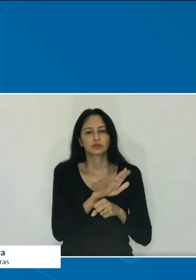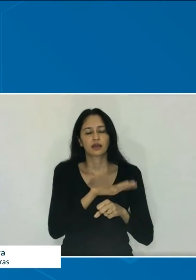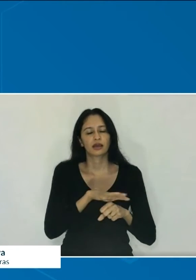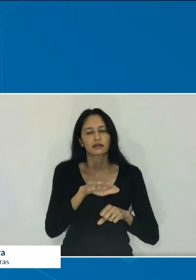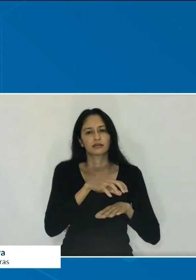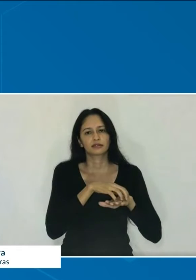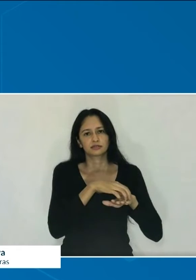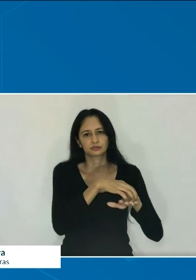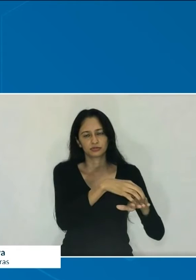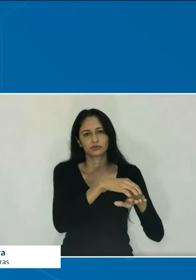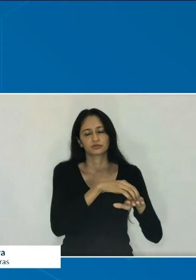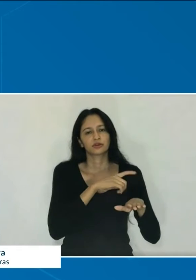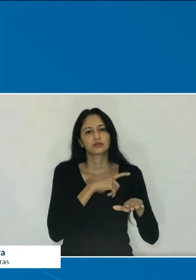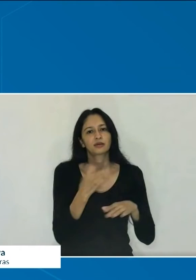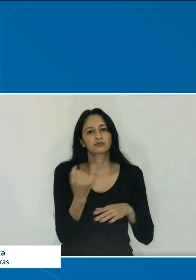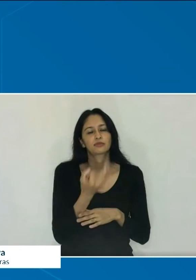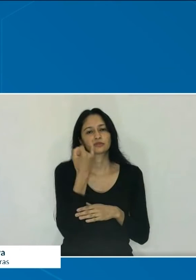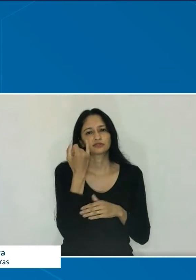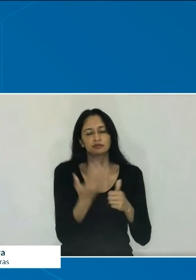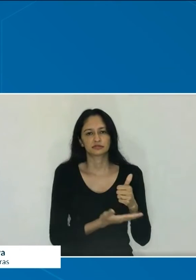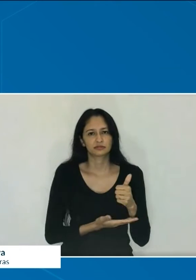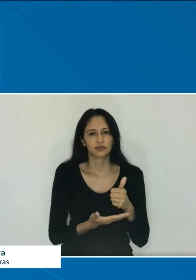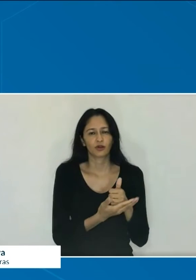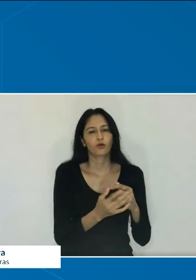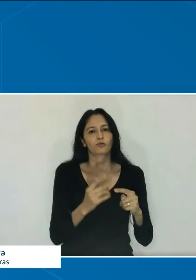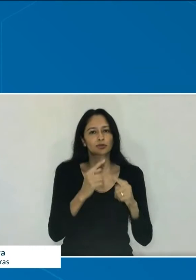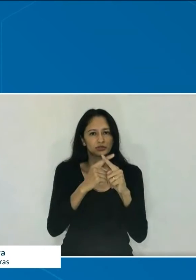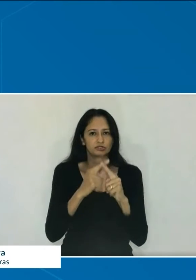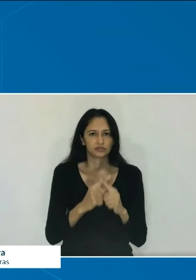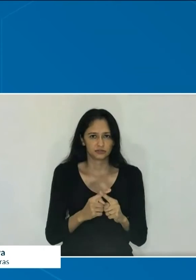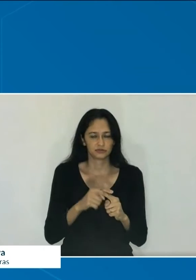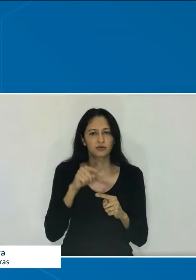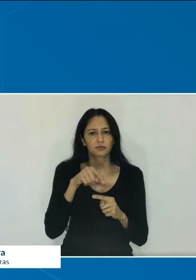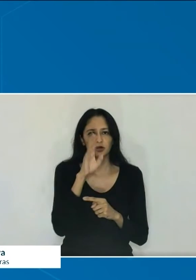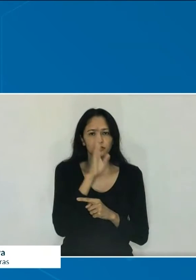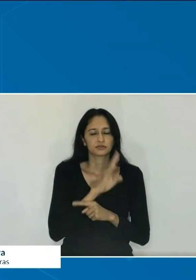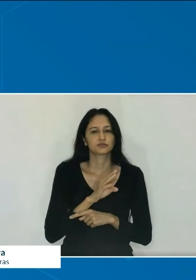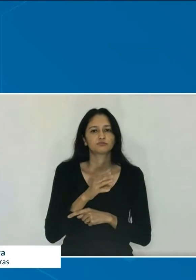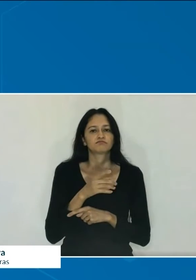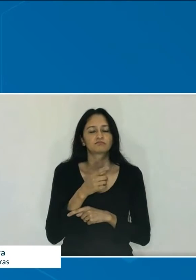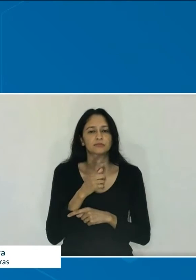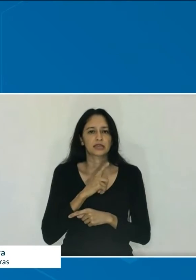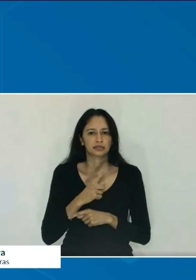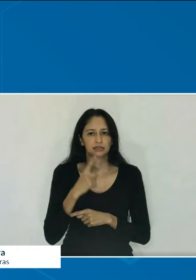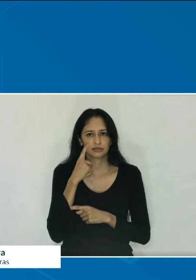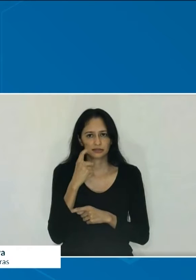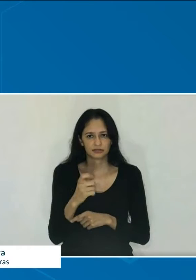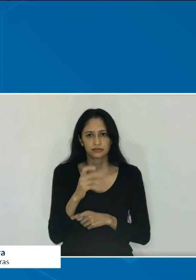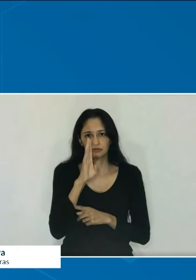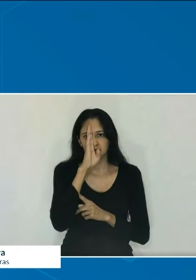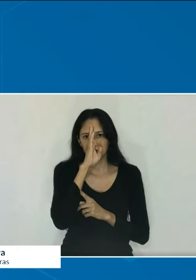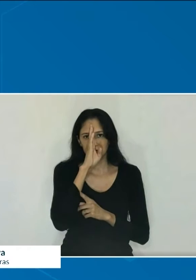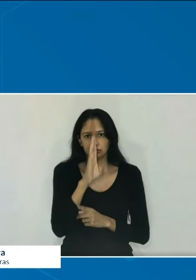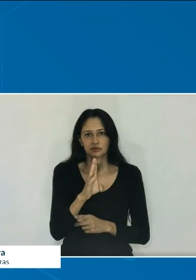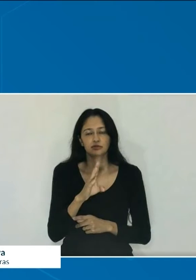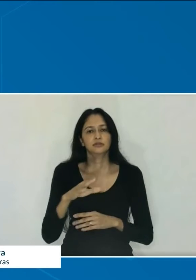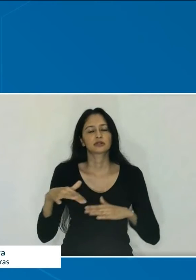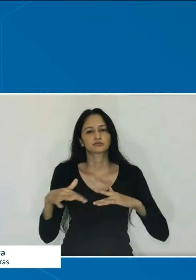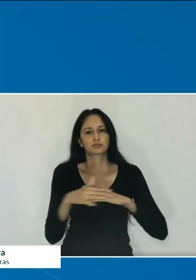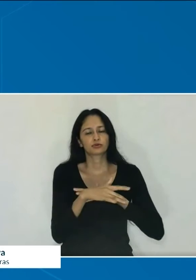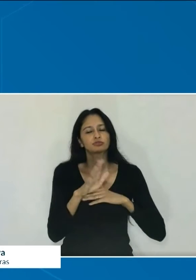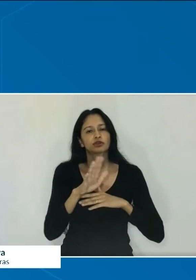parte fundamental nessa competitividade que o Brasil procura como país, né? Em especial voltado para o transporte de carga na